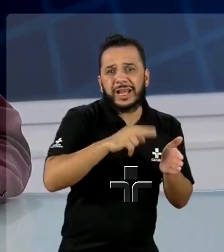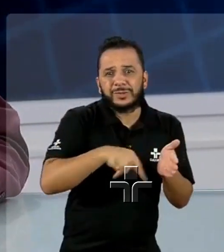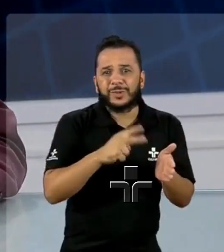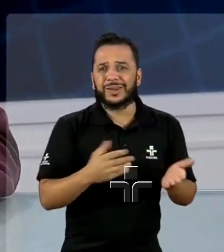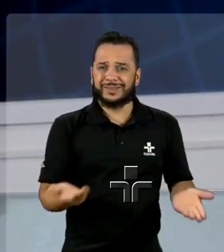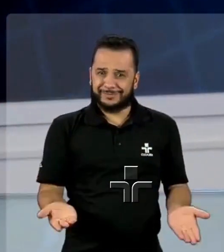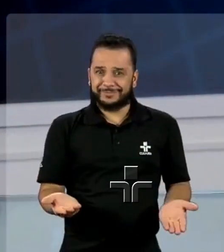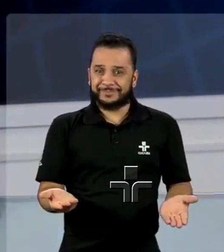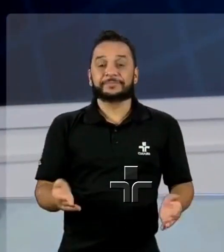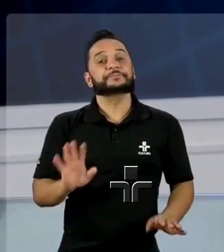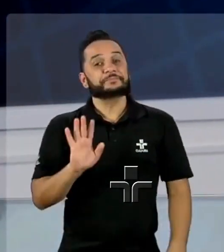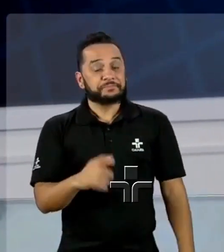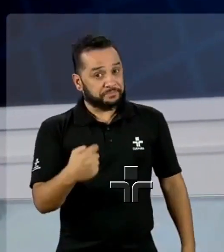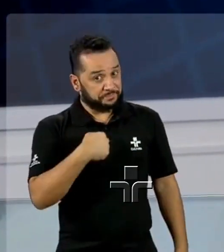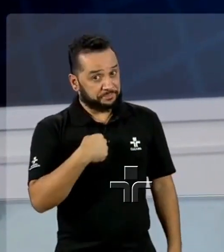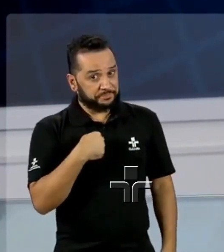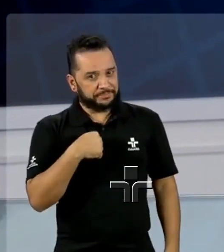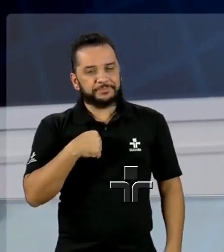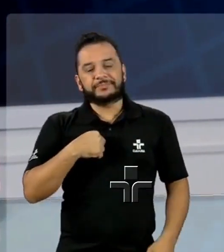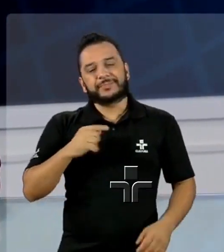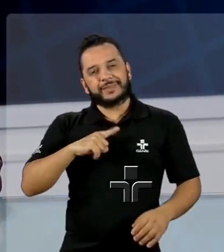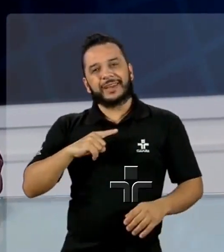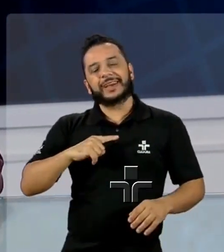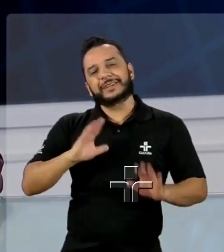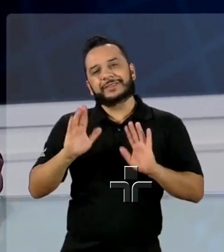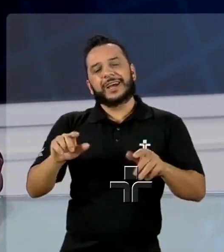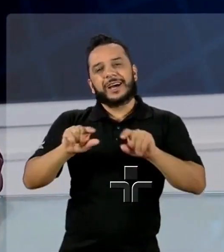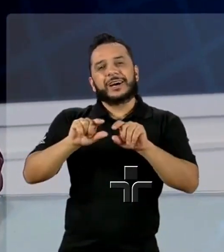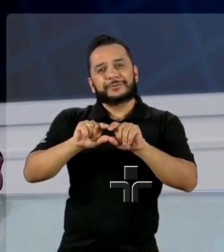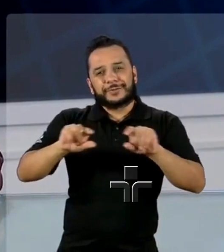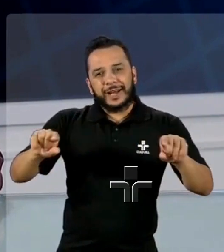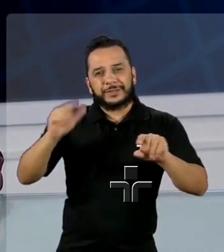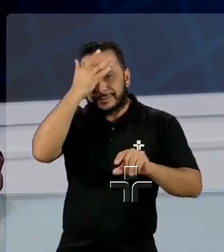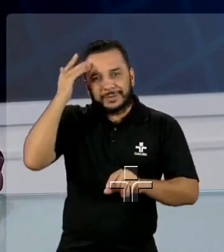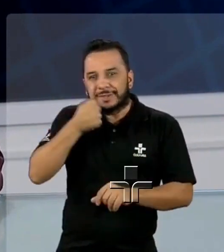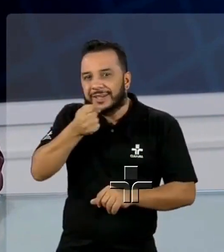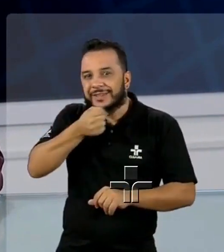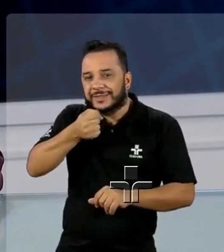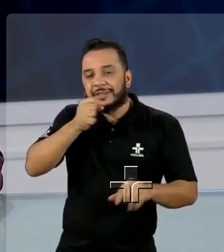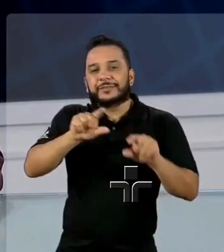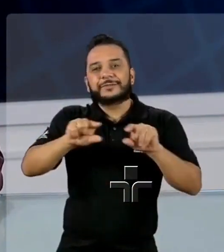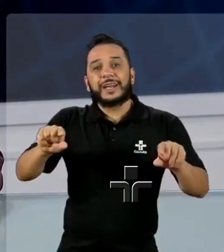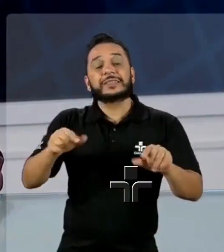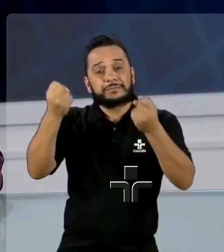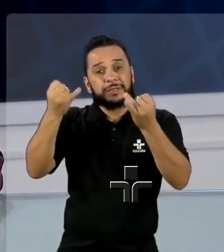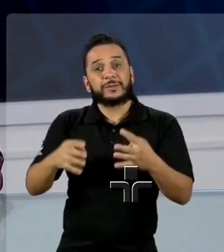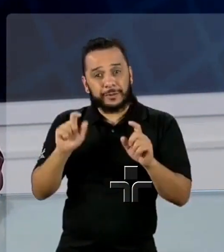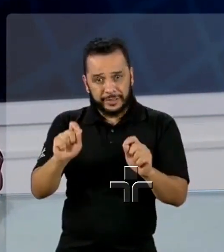Eu começaria voltando a uma fala de um dos entrevistados, que eu acho que foi muito feliz, um escritor, quando ele